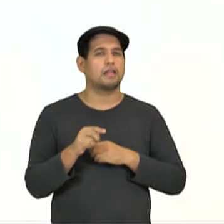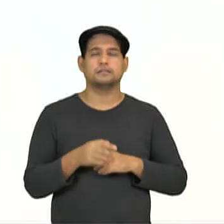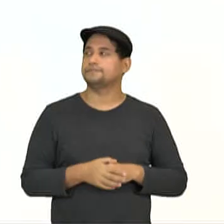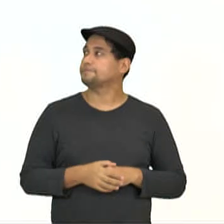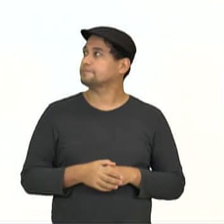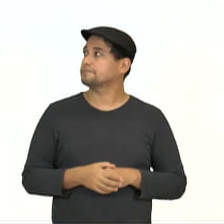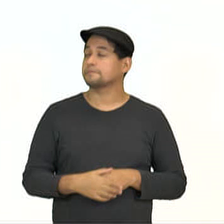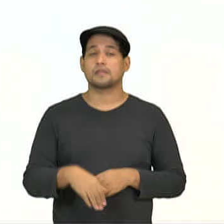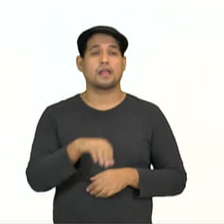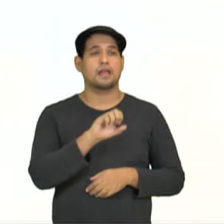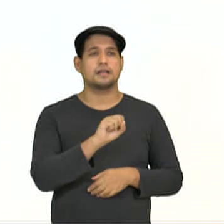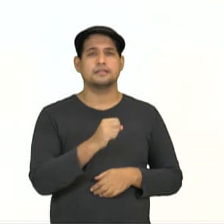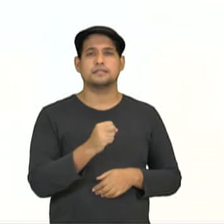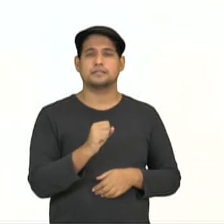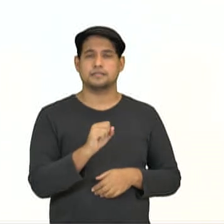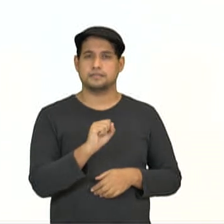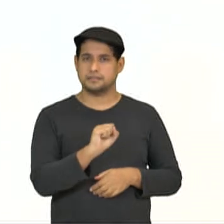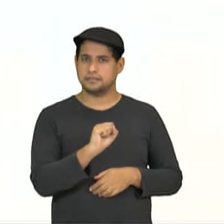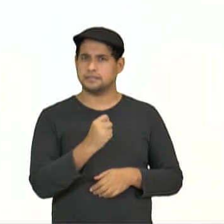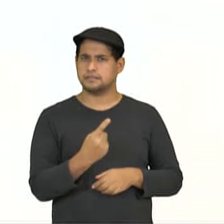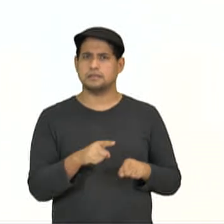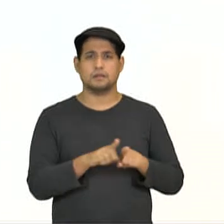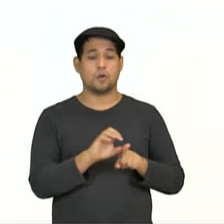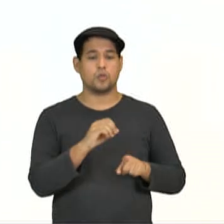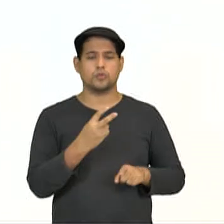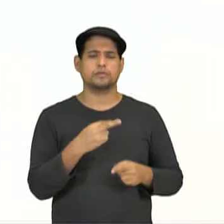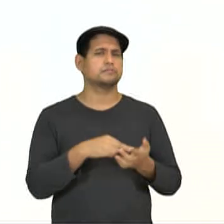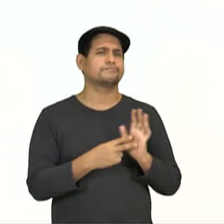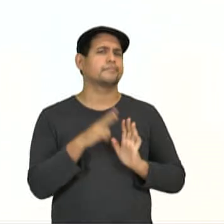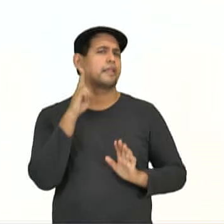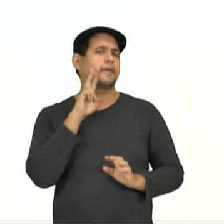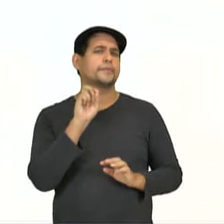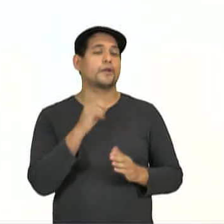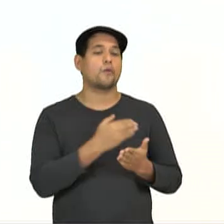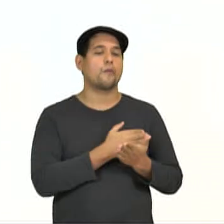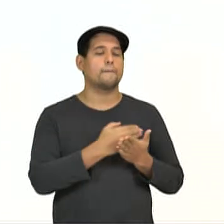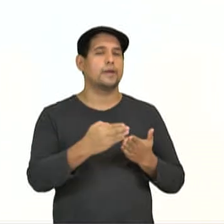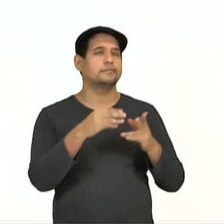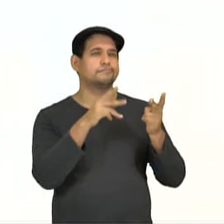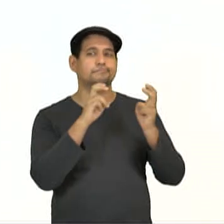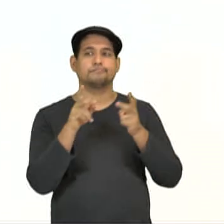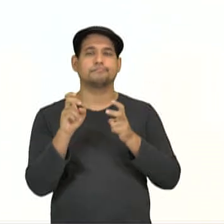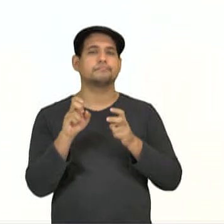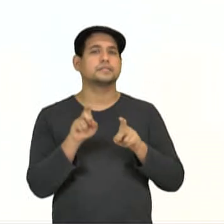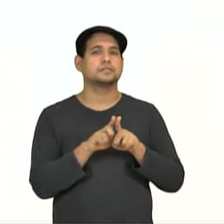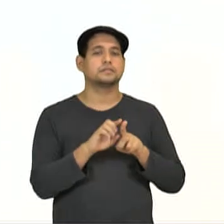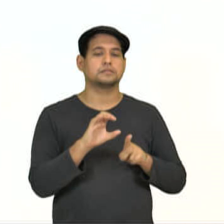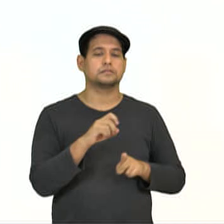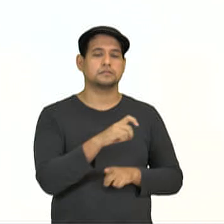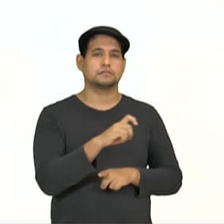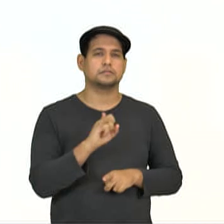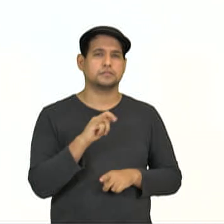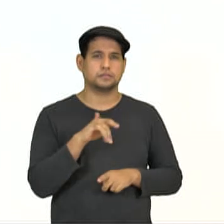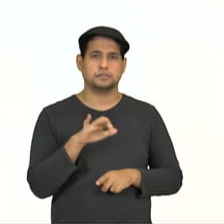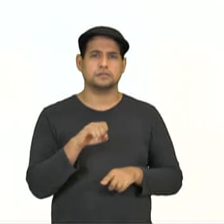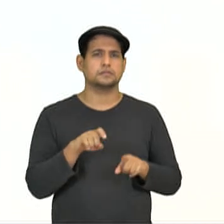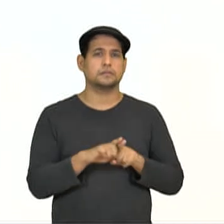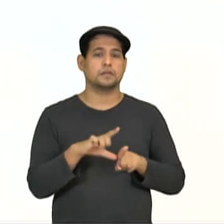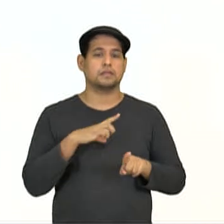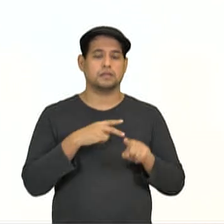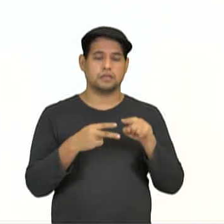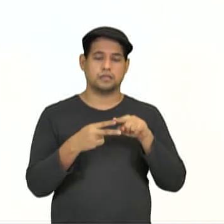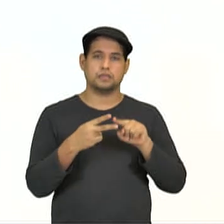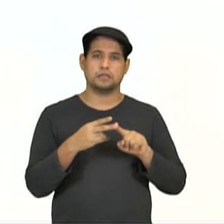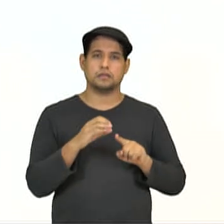O SiO2, lembra sempre, começa analisando pelo oxigênio. Então, nós temos